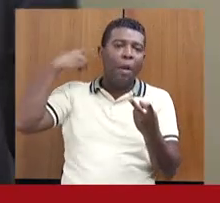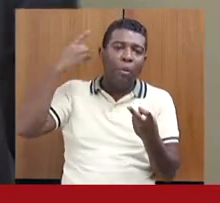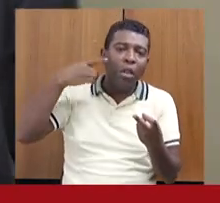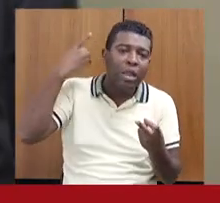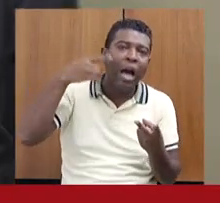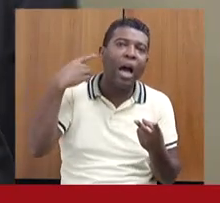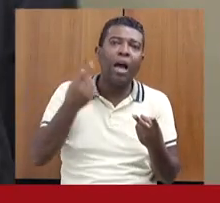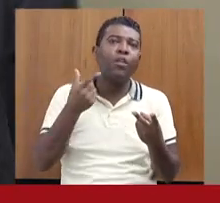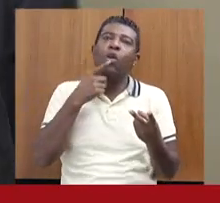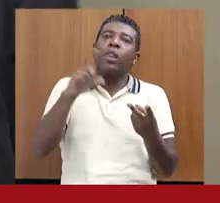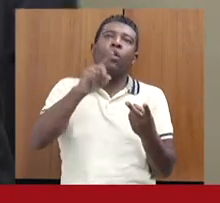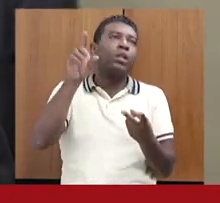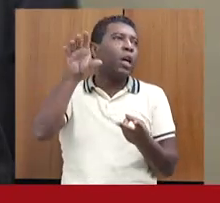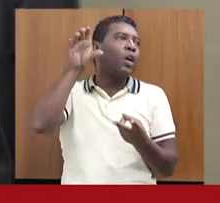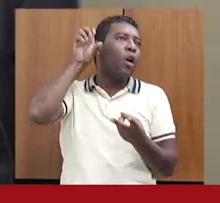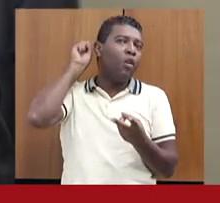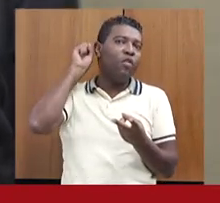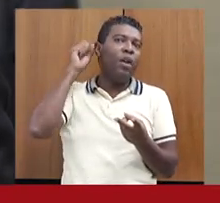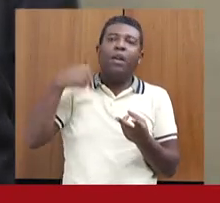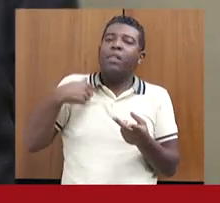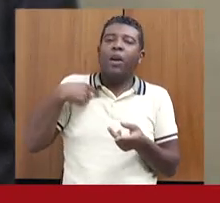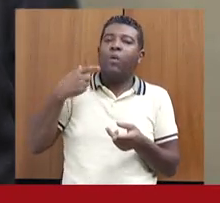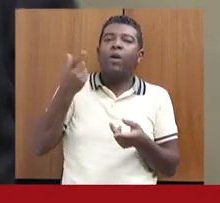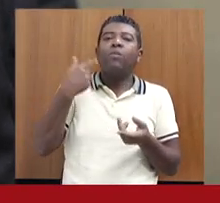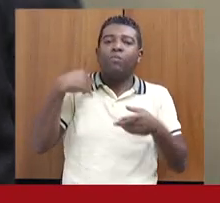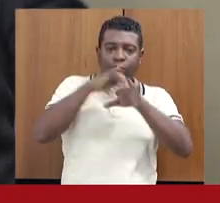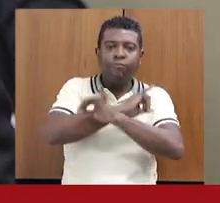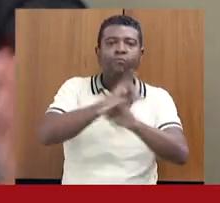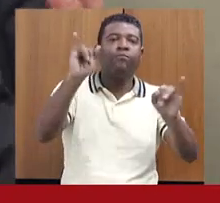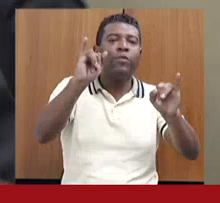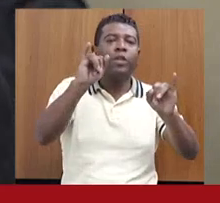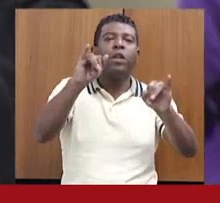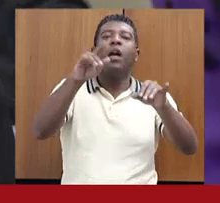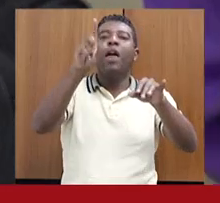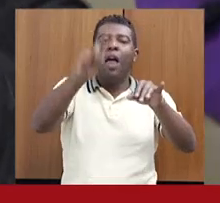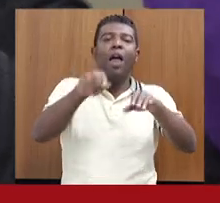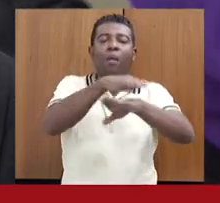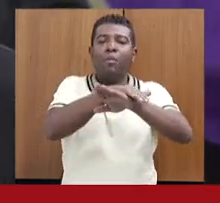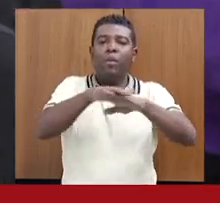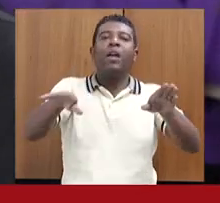conseguem ouvir. Então, eu declaro encerrada essa sessão e vai ser remarcada.